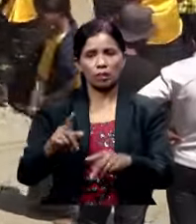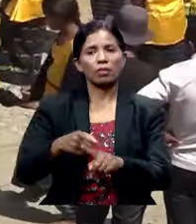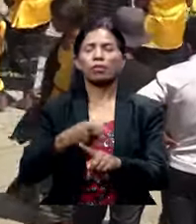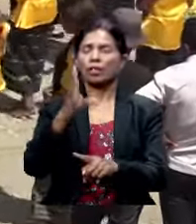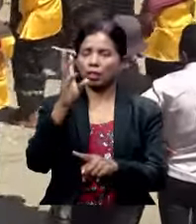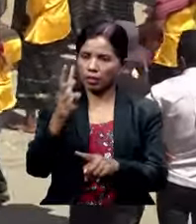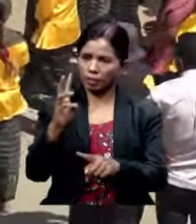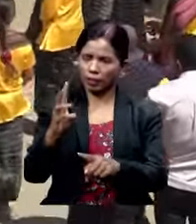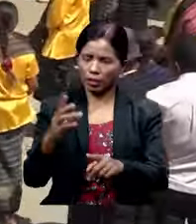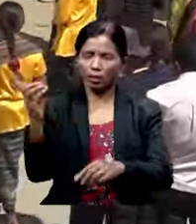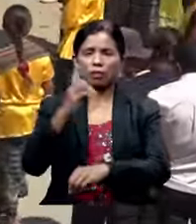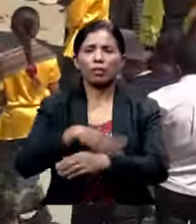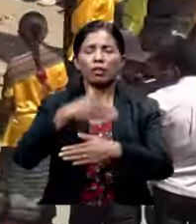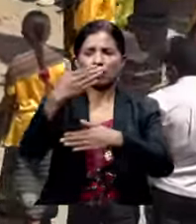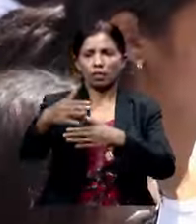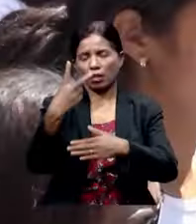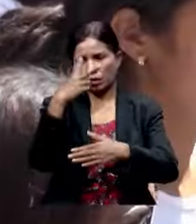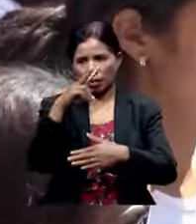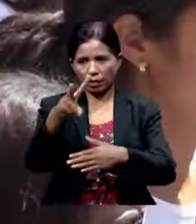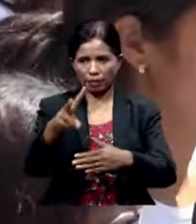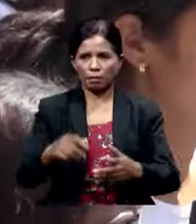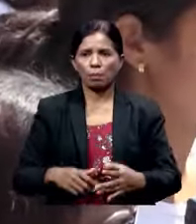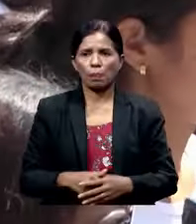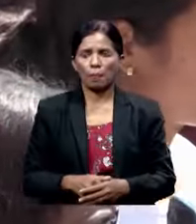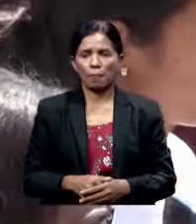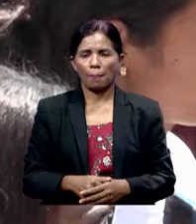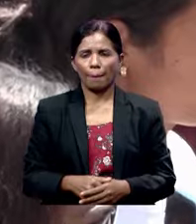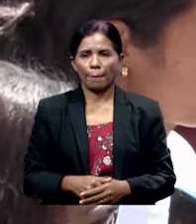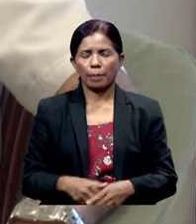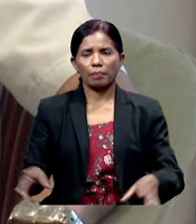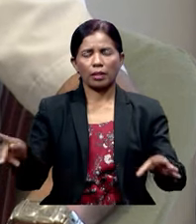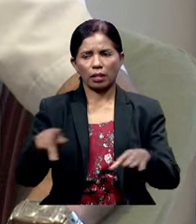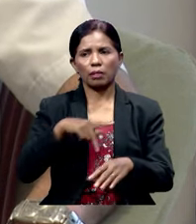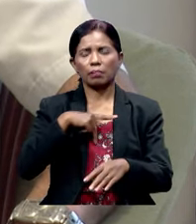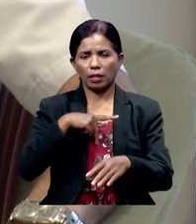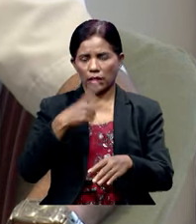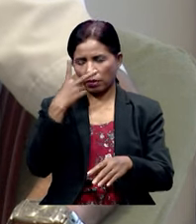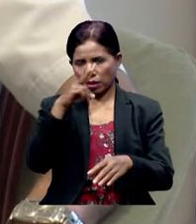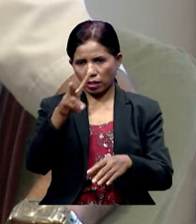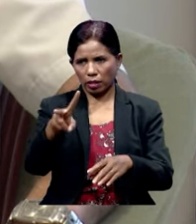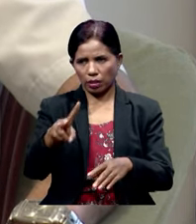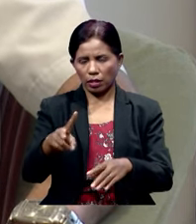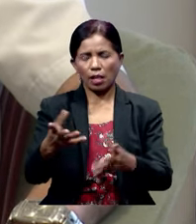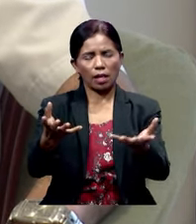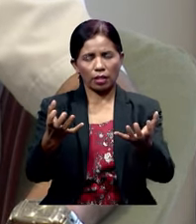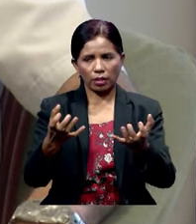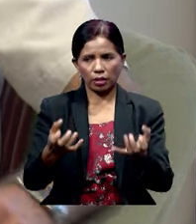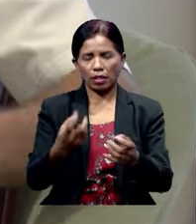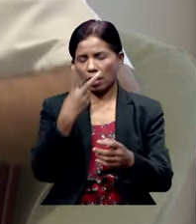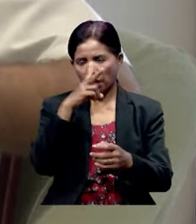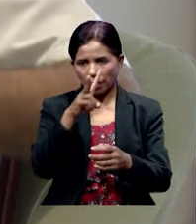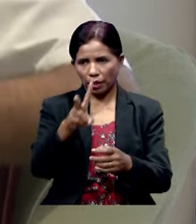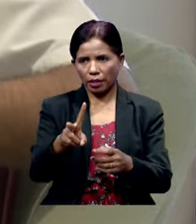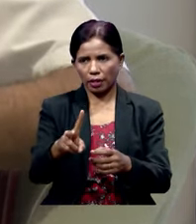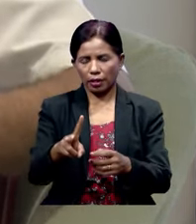no dia seguinte eu encontrei então foi particularmente interessante ouvir e